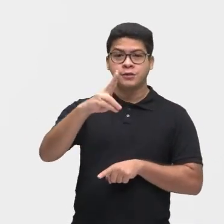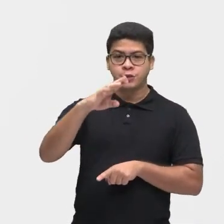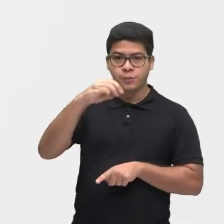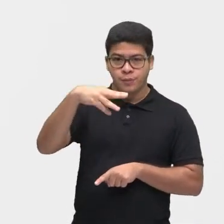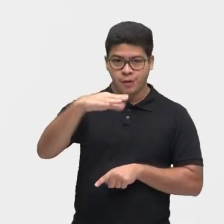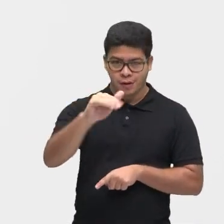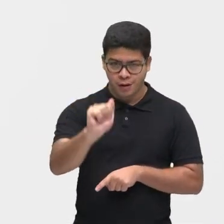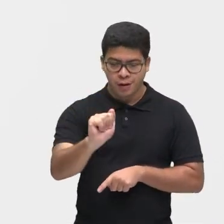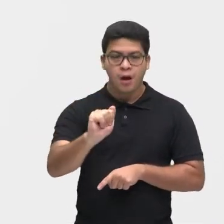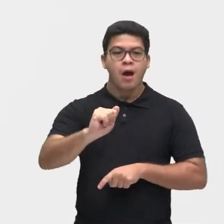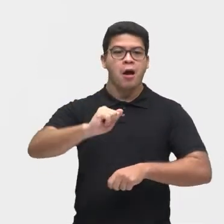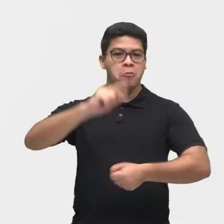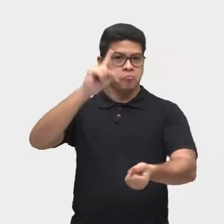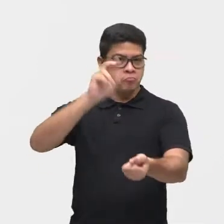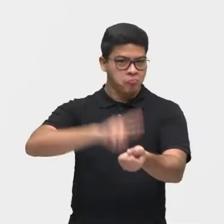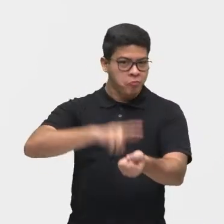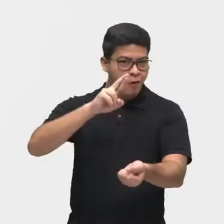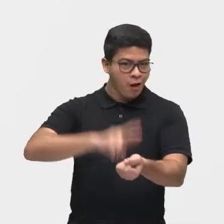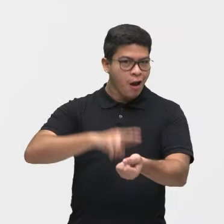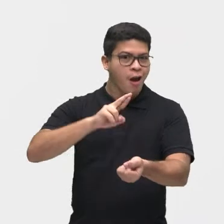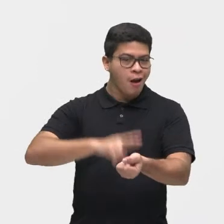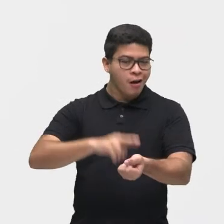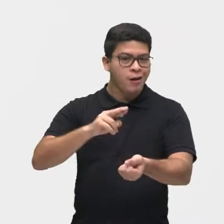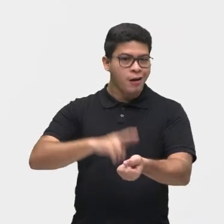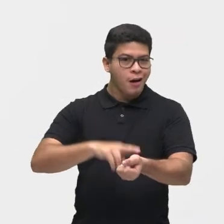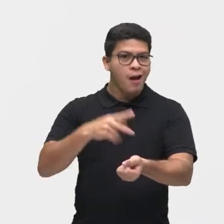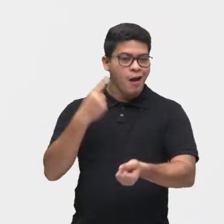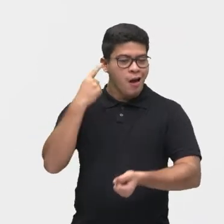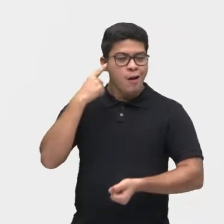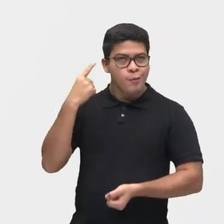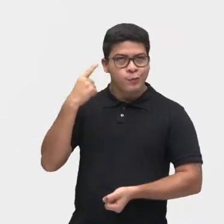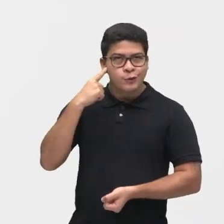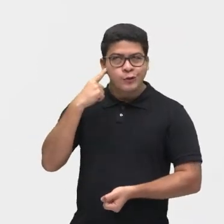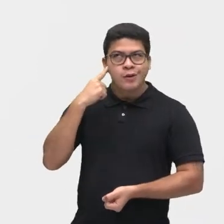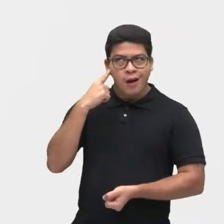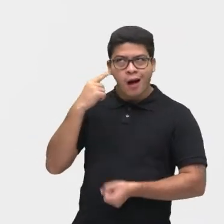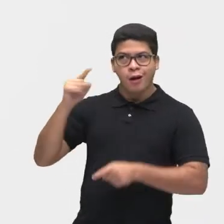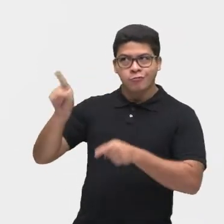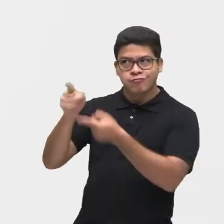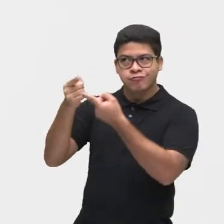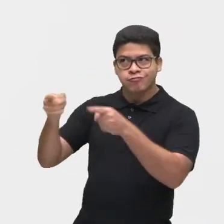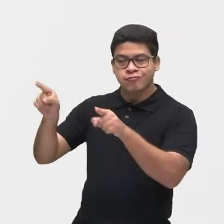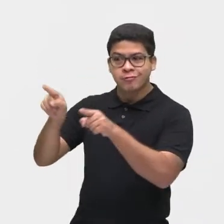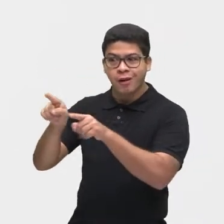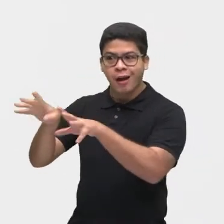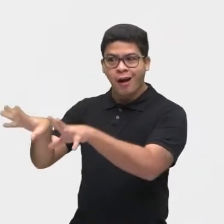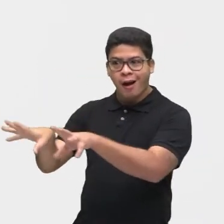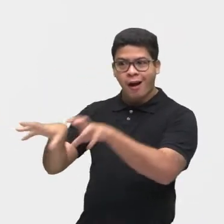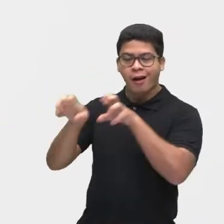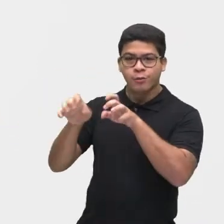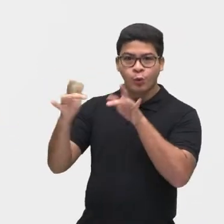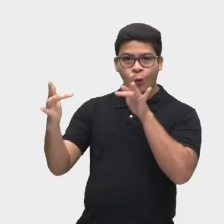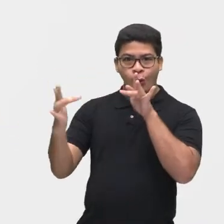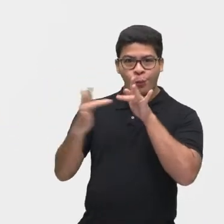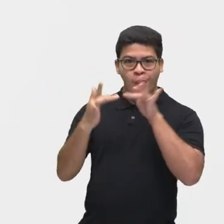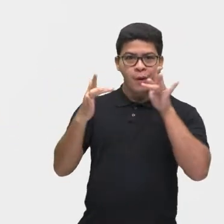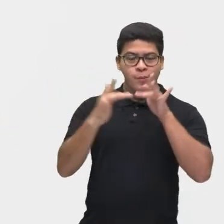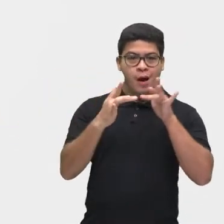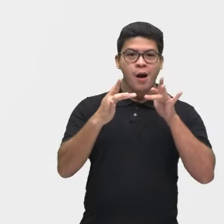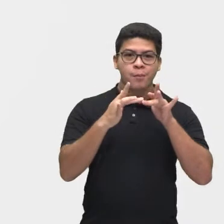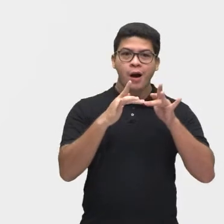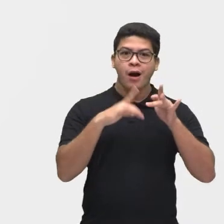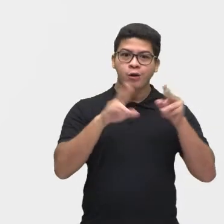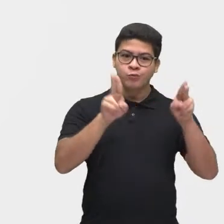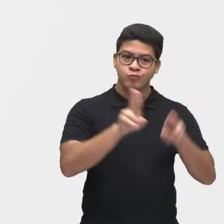feitos, né, dentro de um ritmo, conforme a música, usando os aparelhos. E tem toda